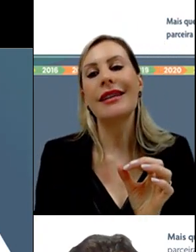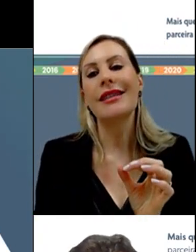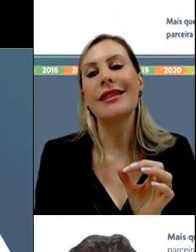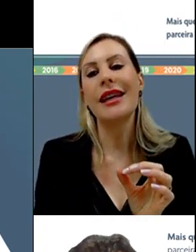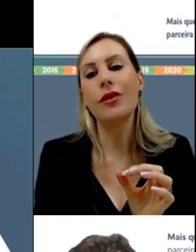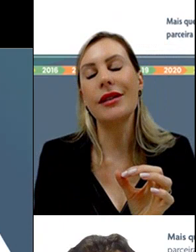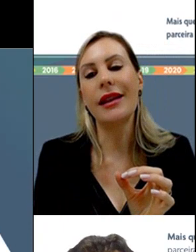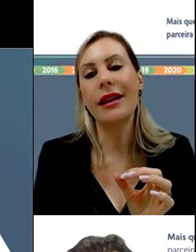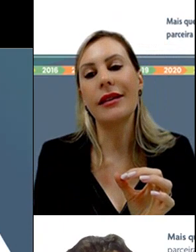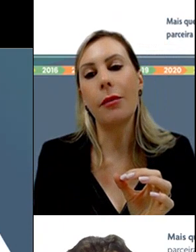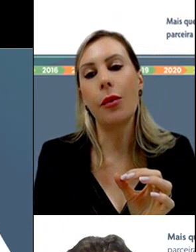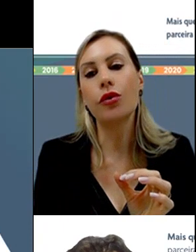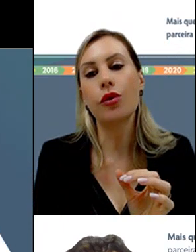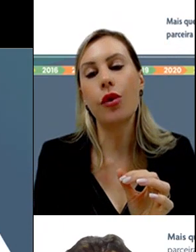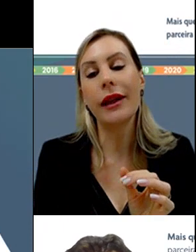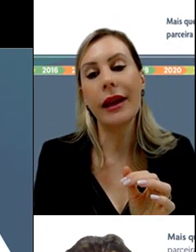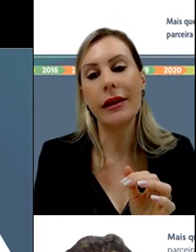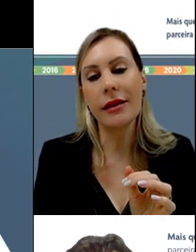gente tem